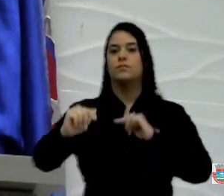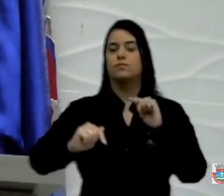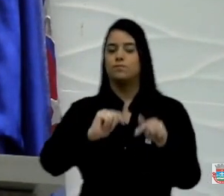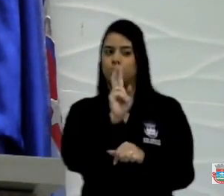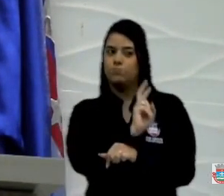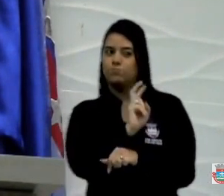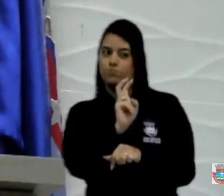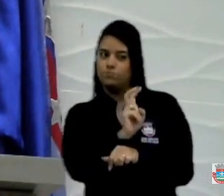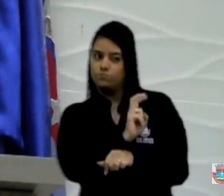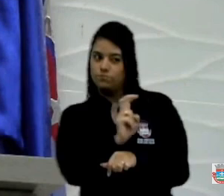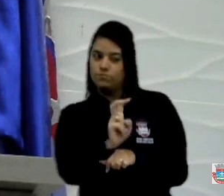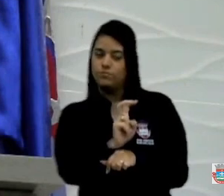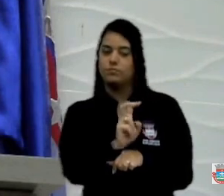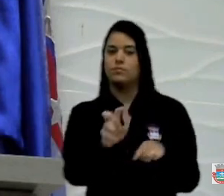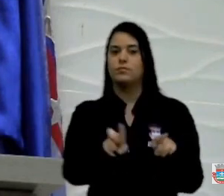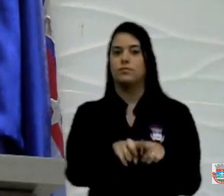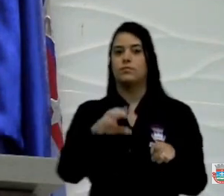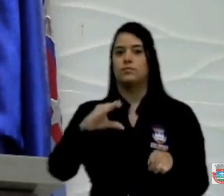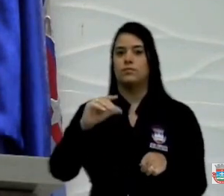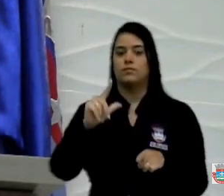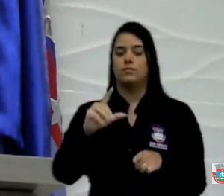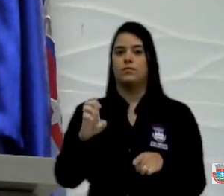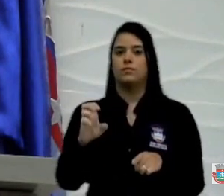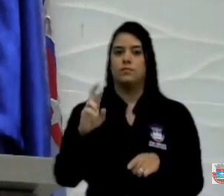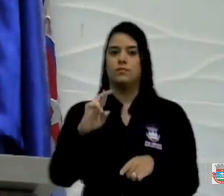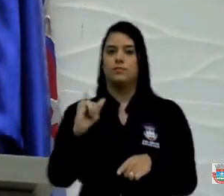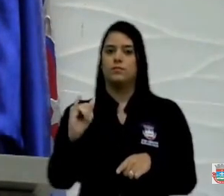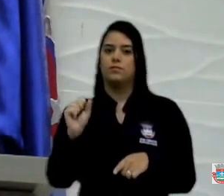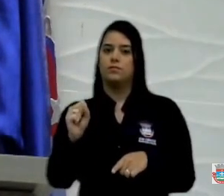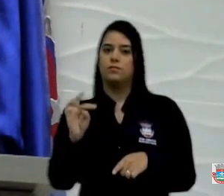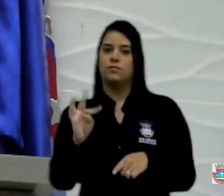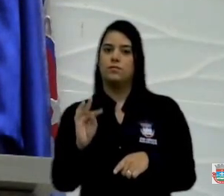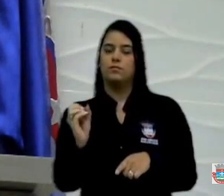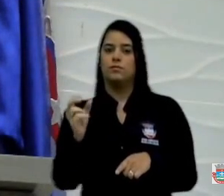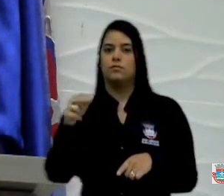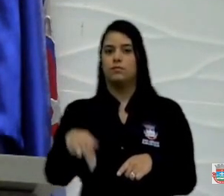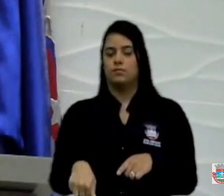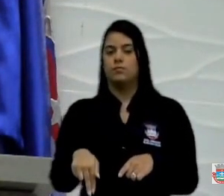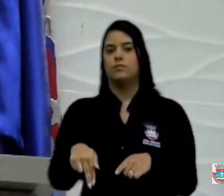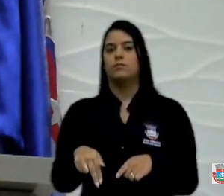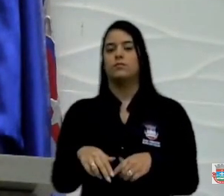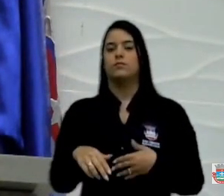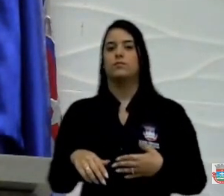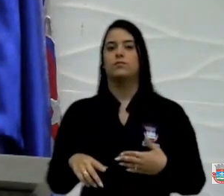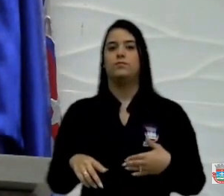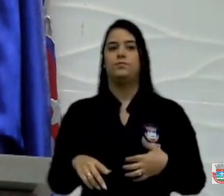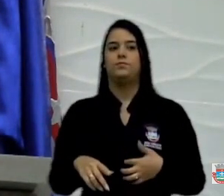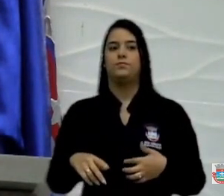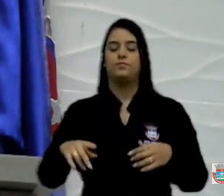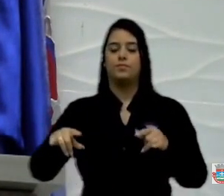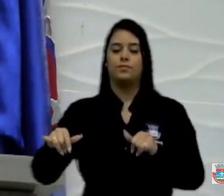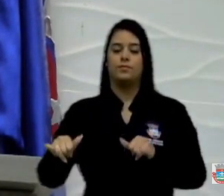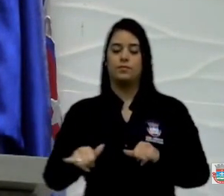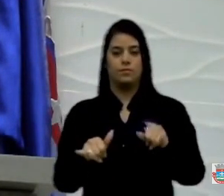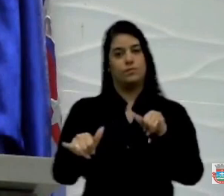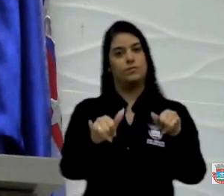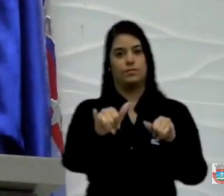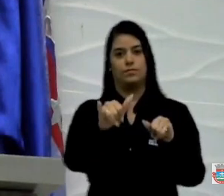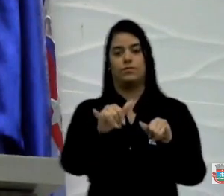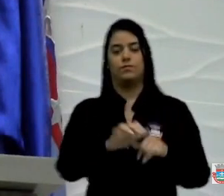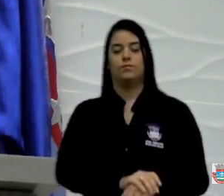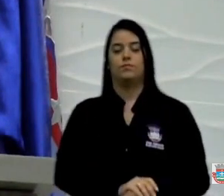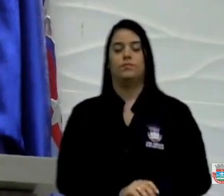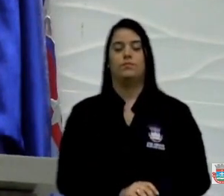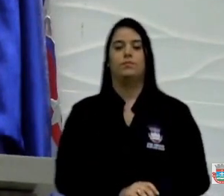vigia, Clérisho do Sítio Manissoba, supermercado e frigorífico São Bento, na pessoa do meu amigo Fábio Salete